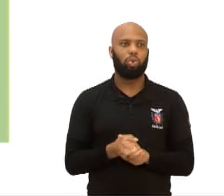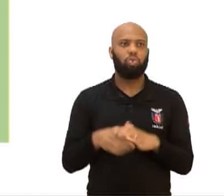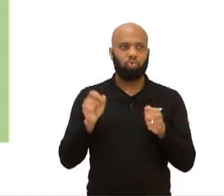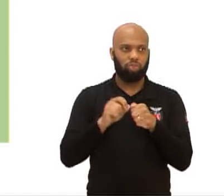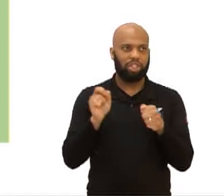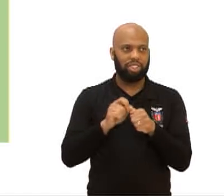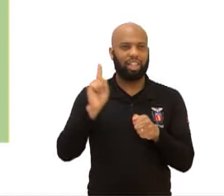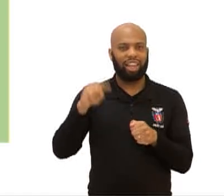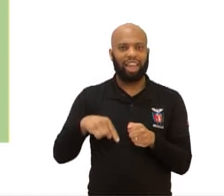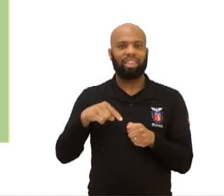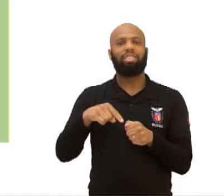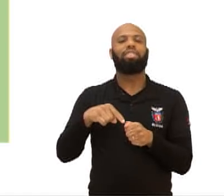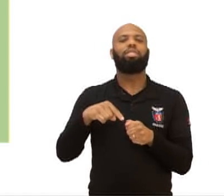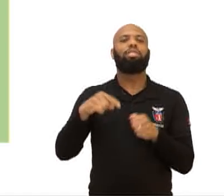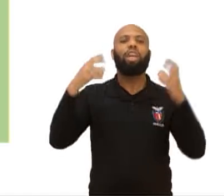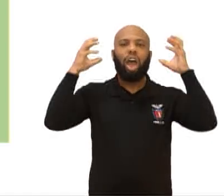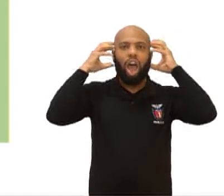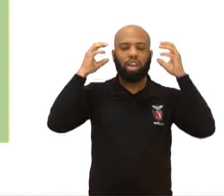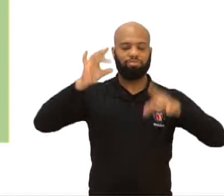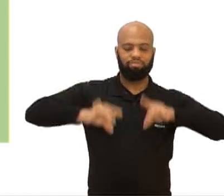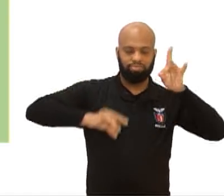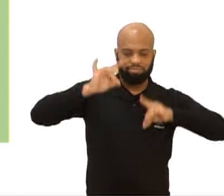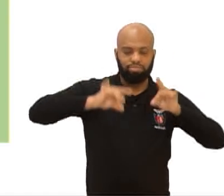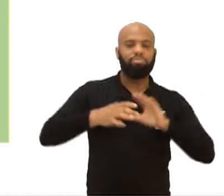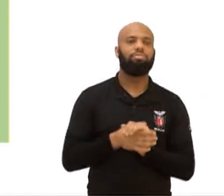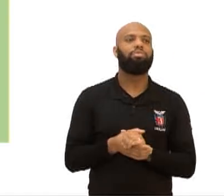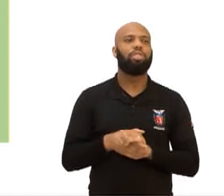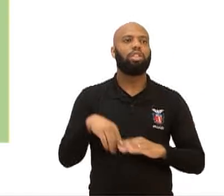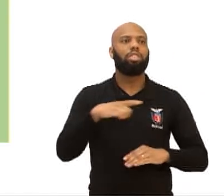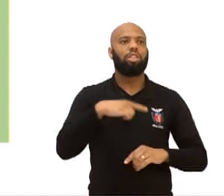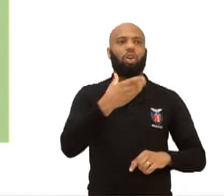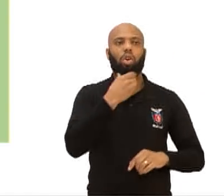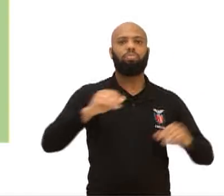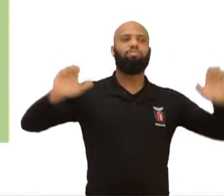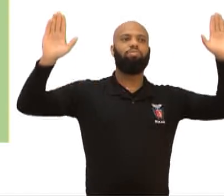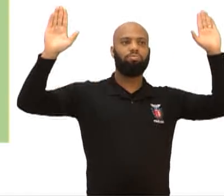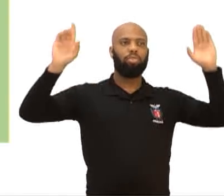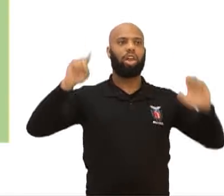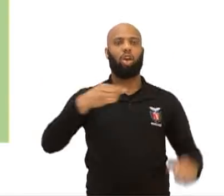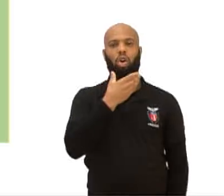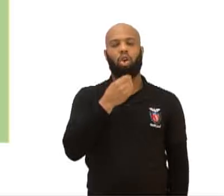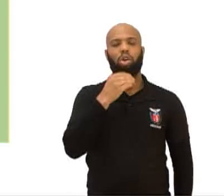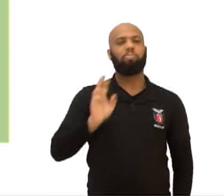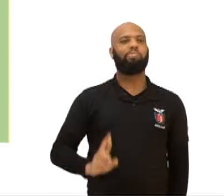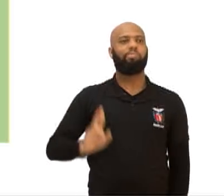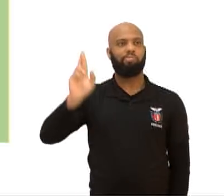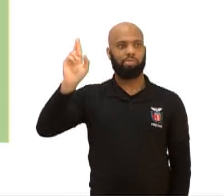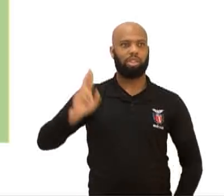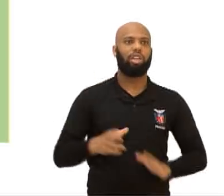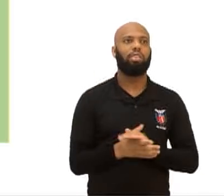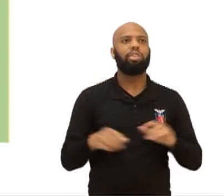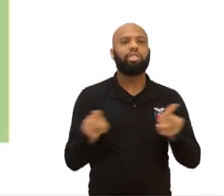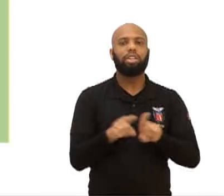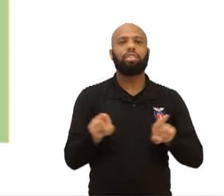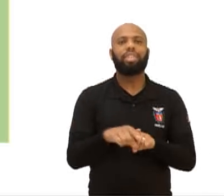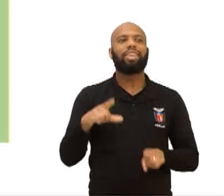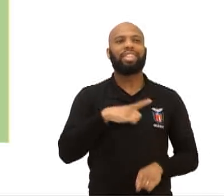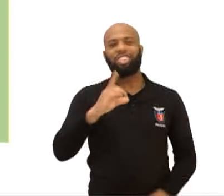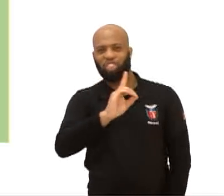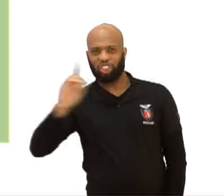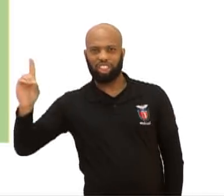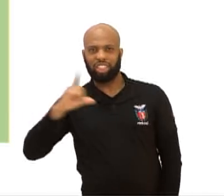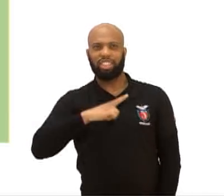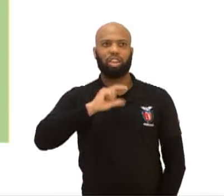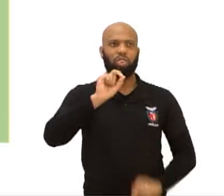esse radioteatro, e esse com os braços levantados é o Orson Welles. E aqui do lado direito a gente percebe